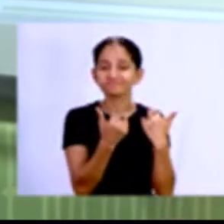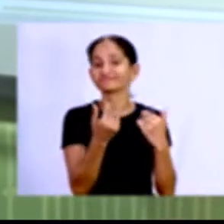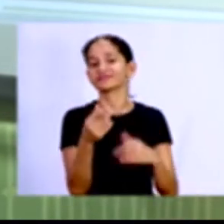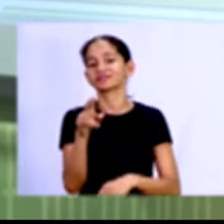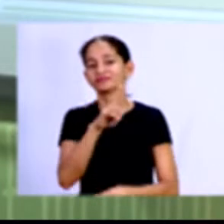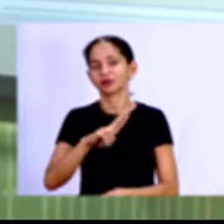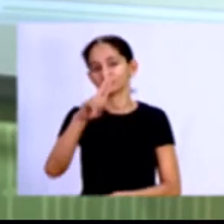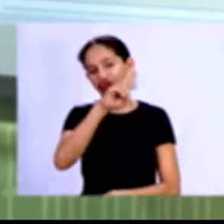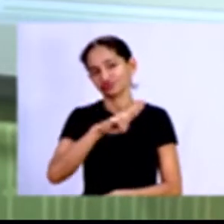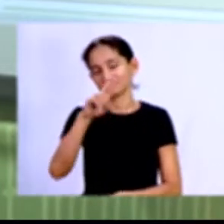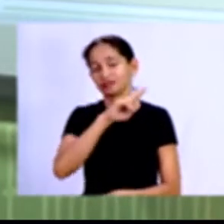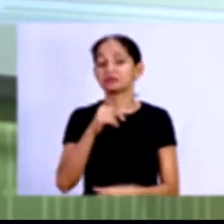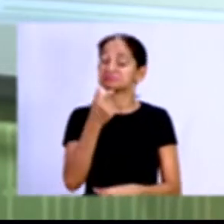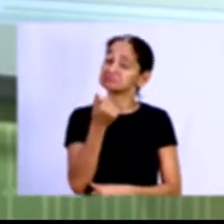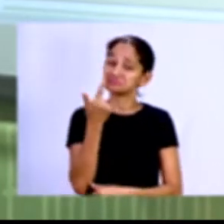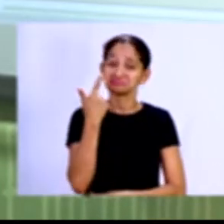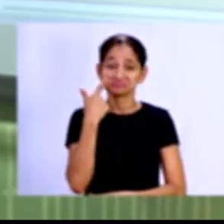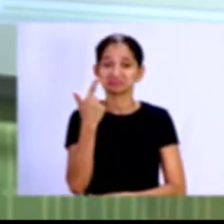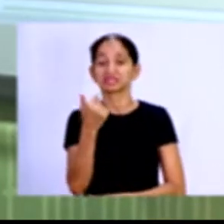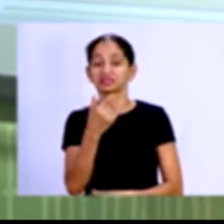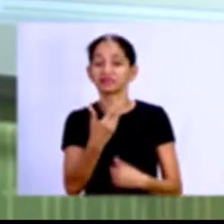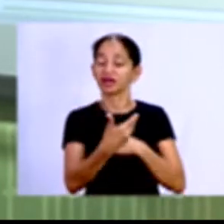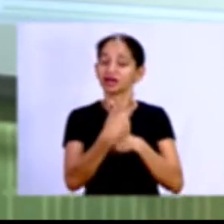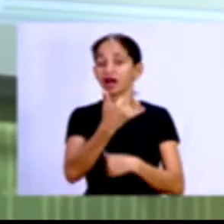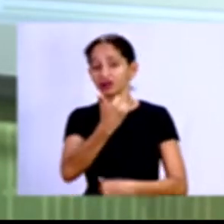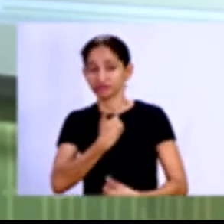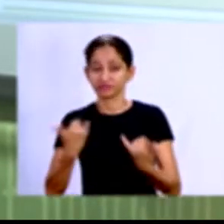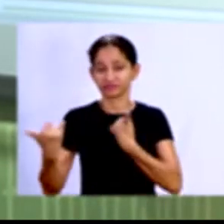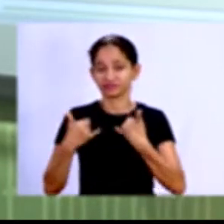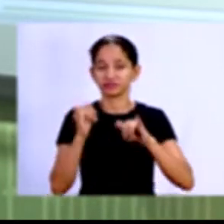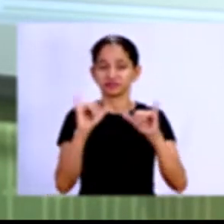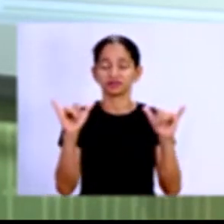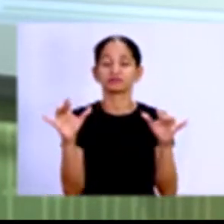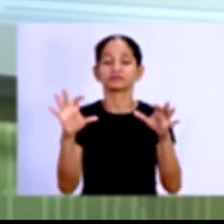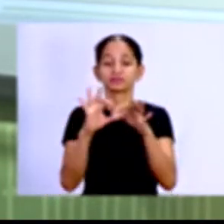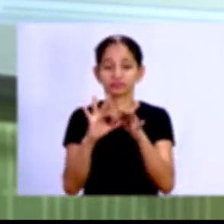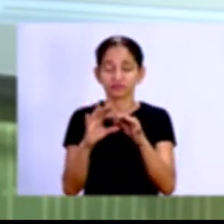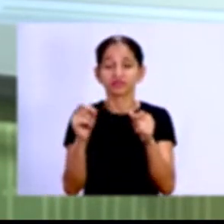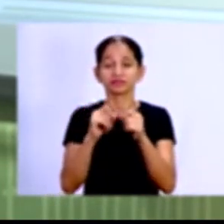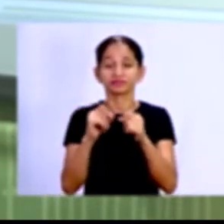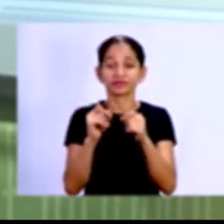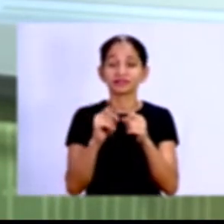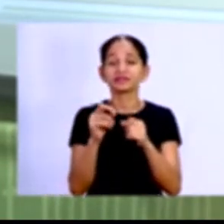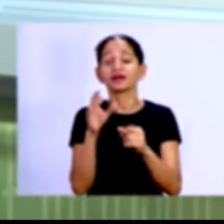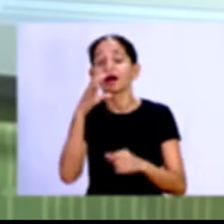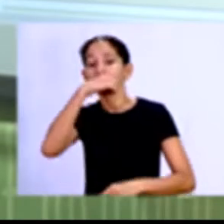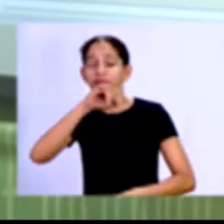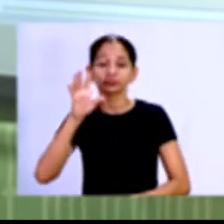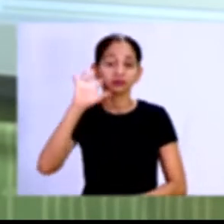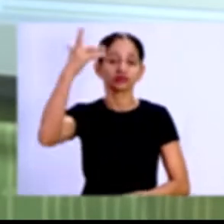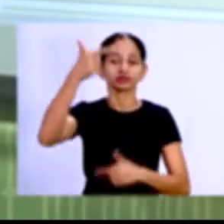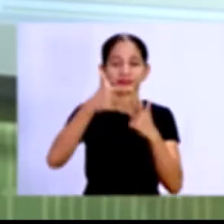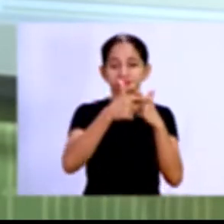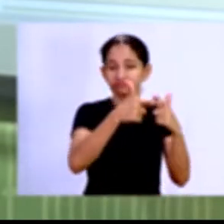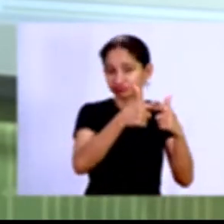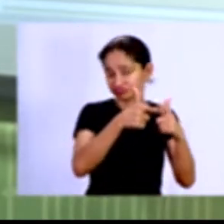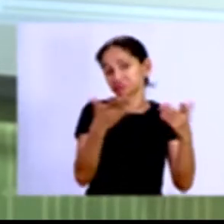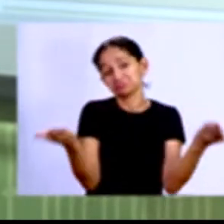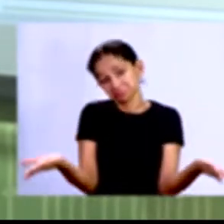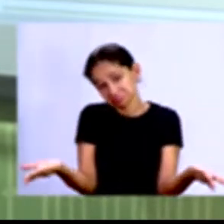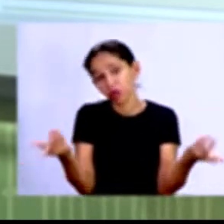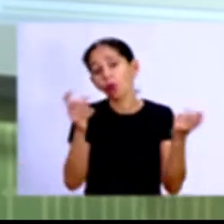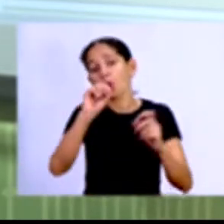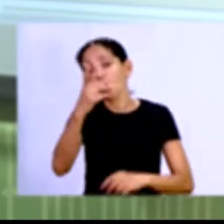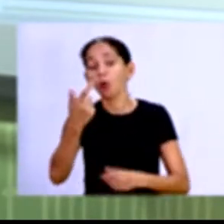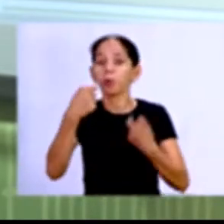usar as tecnologias da informação e da comunicação para fazer essa ponte do que você precisa e